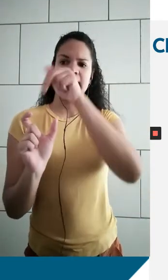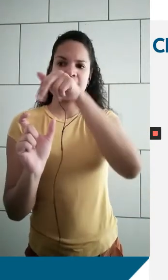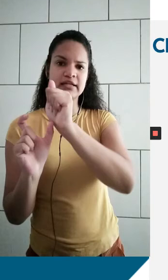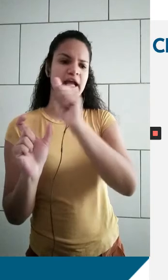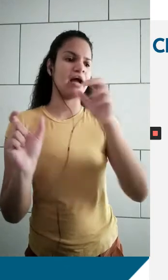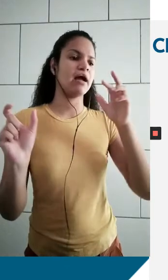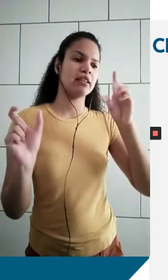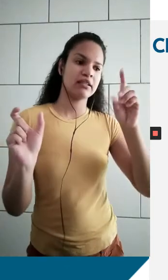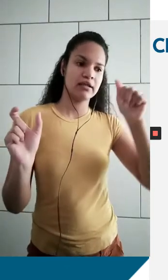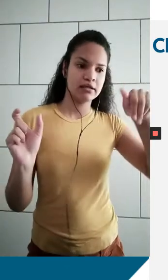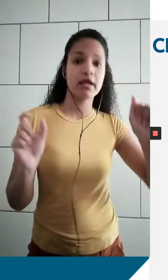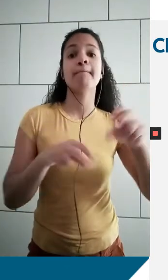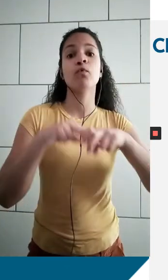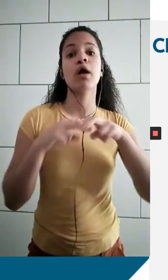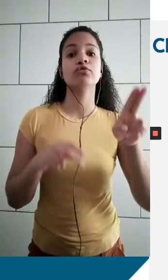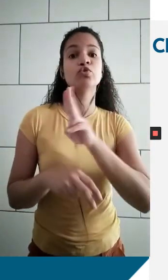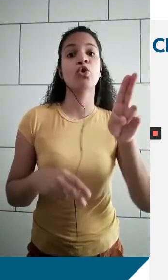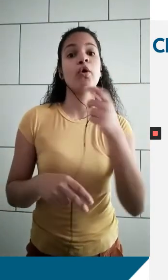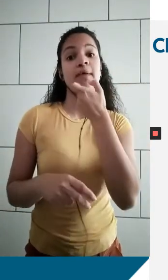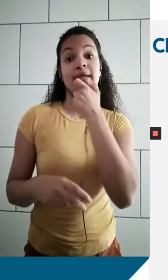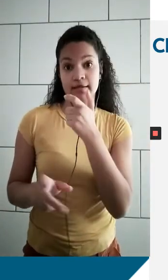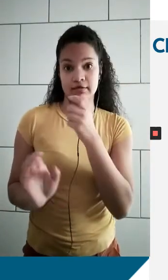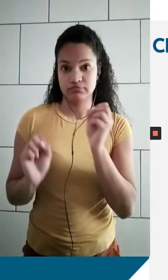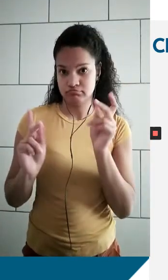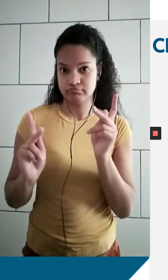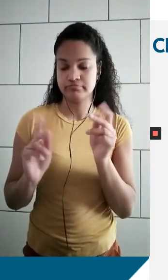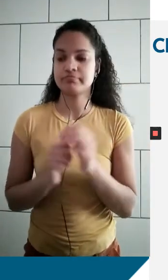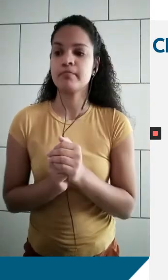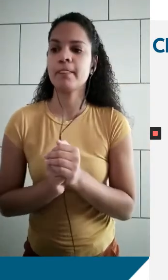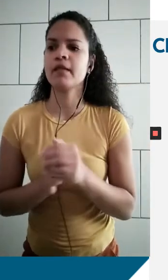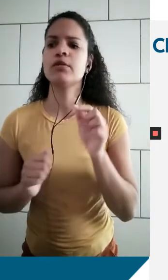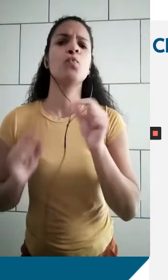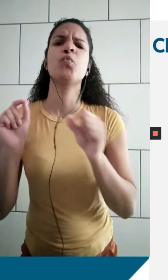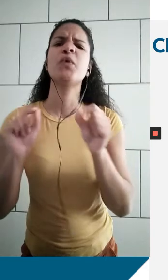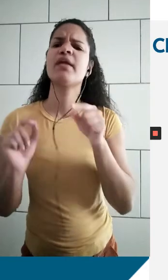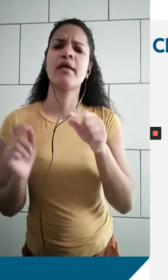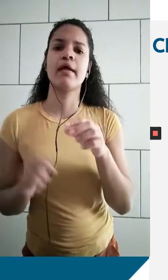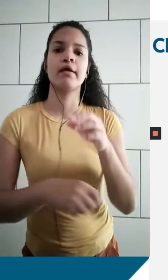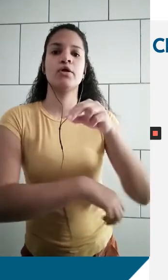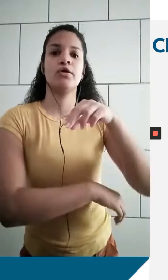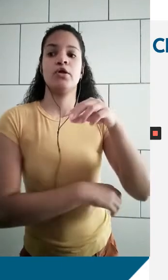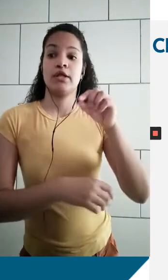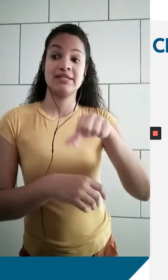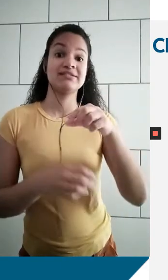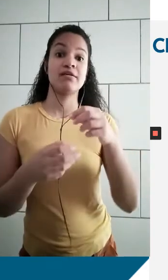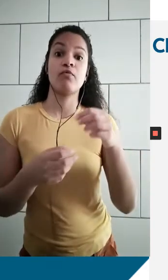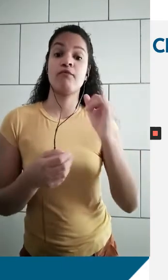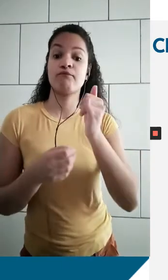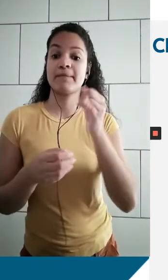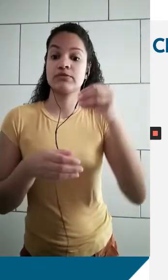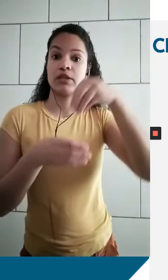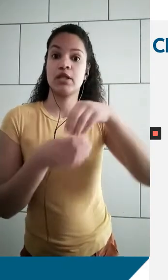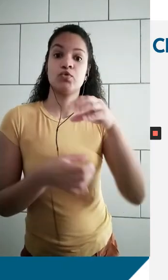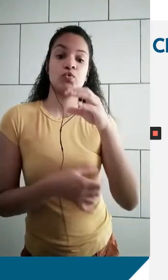ácidos nucleicos? São biopolímeros, são formados por encadeamentos dos chamados nucleotídeos. Assim como as